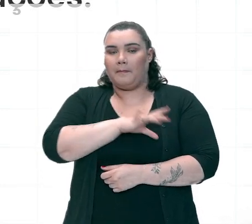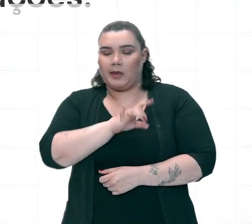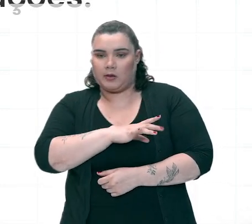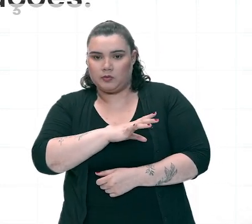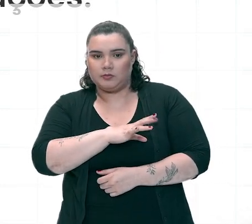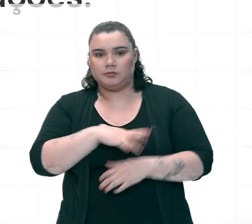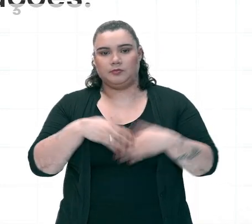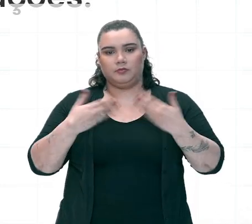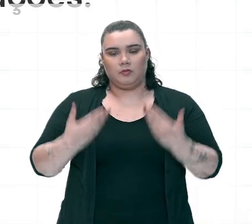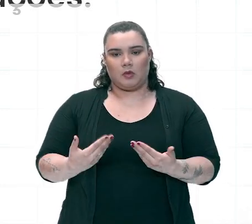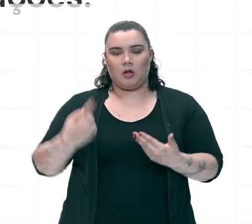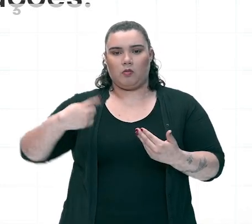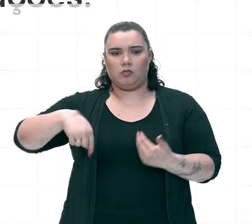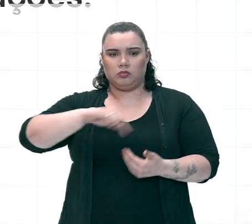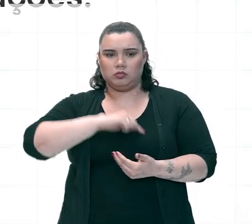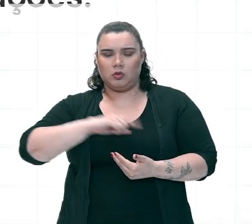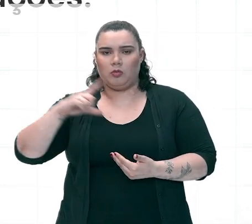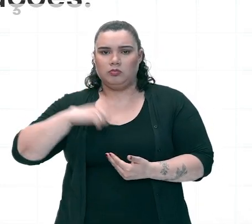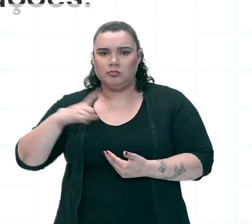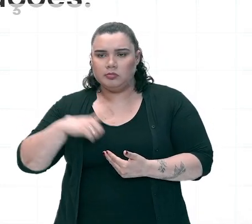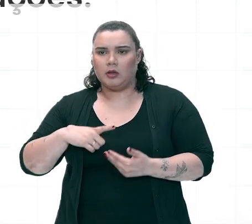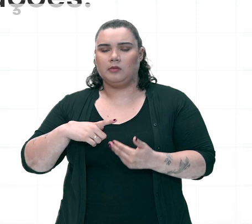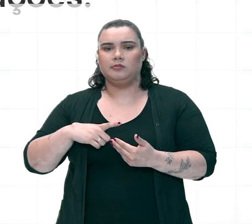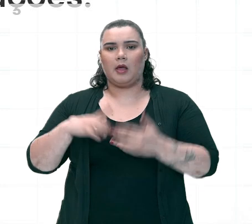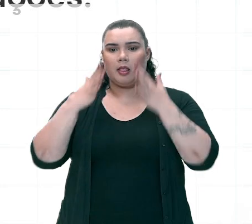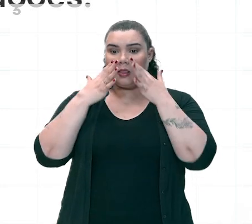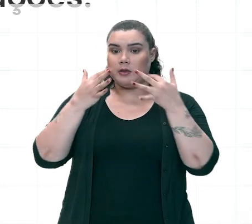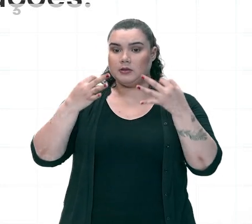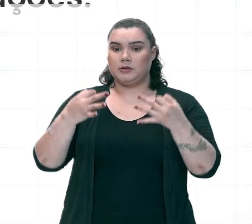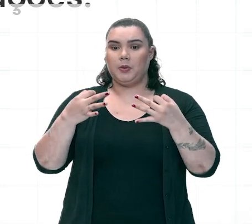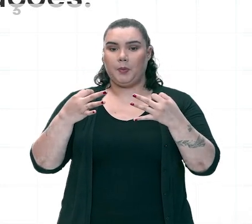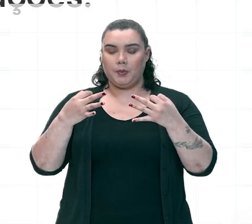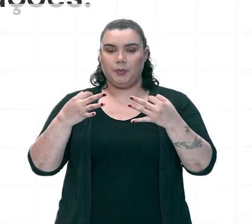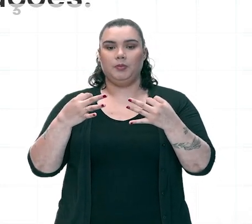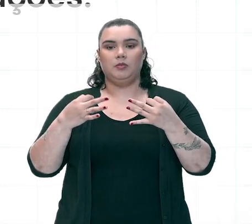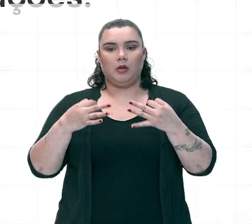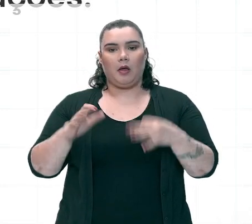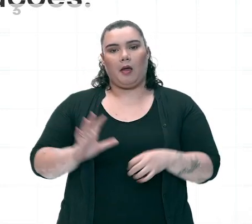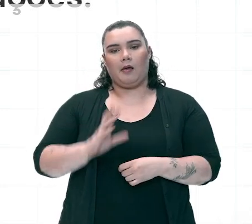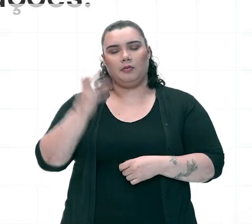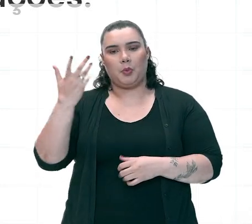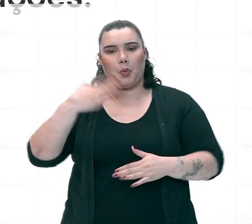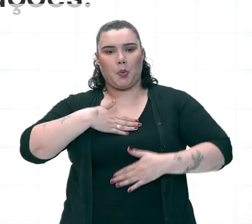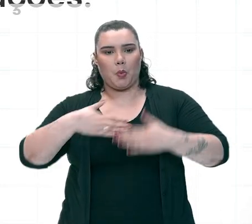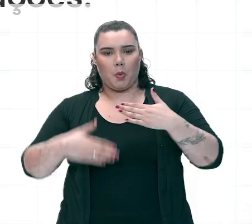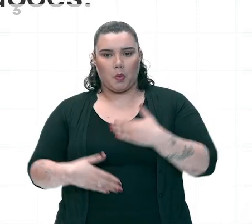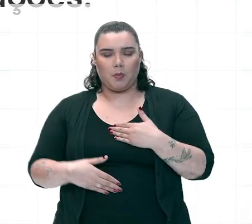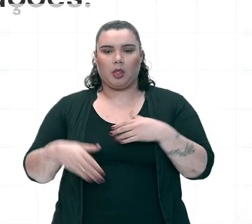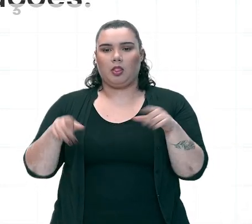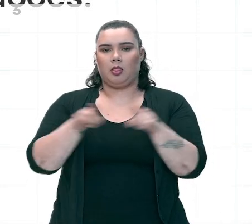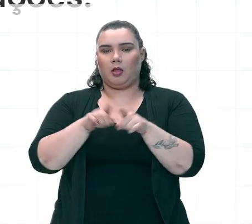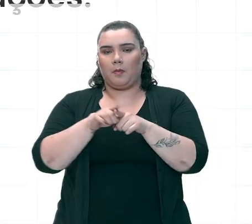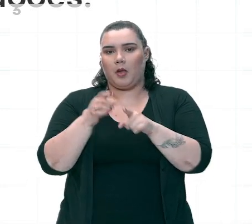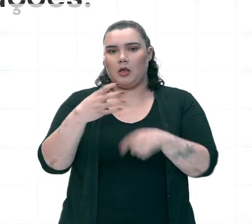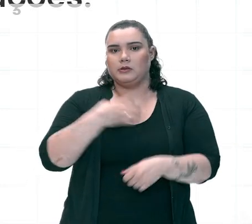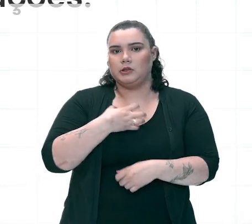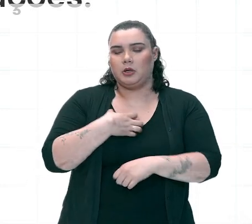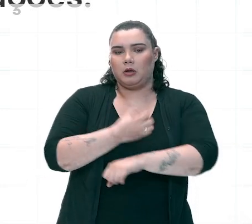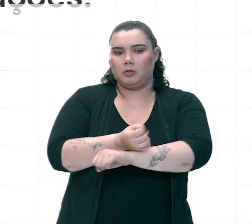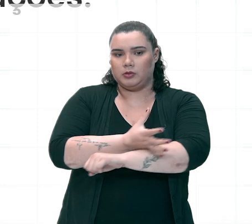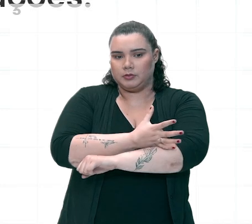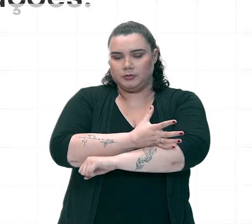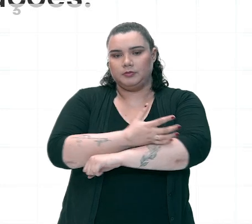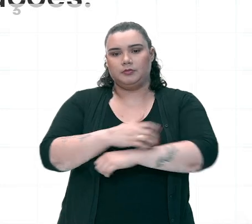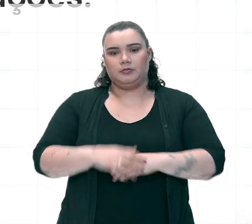ameaça. Esse mecanismo nos coloca em estado de alerta ou alarme, provocando alterações físicas e